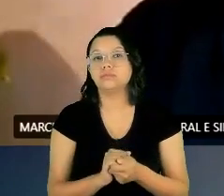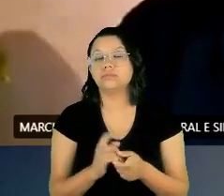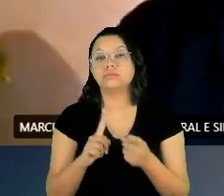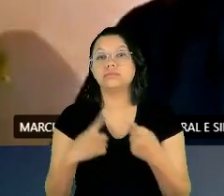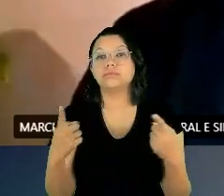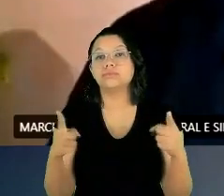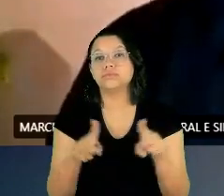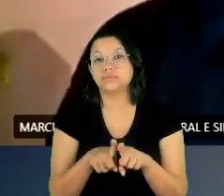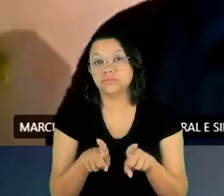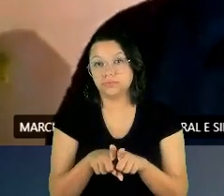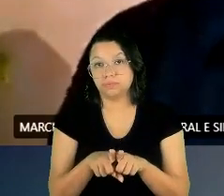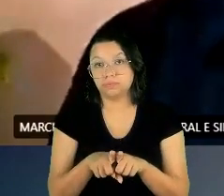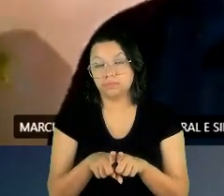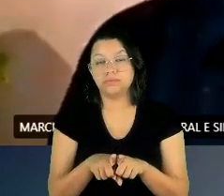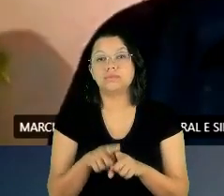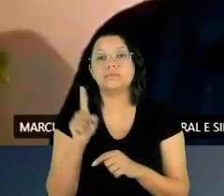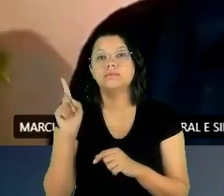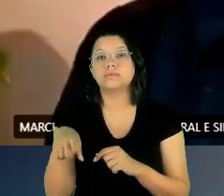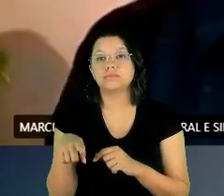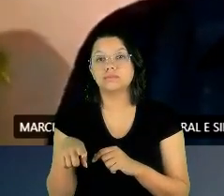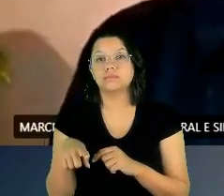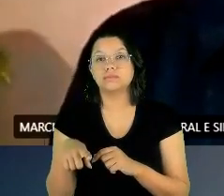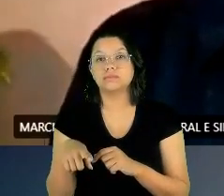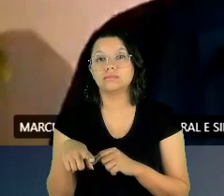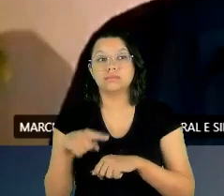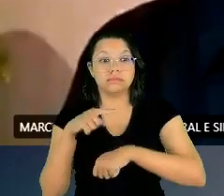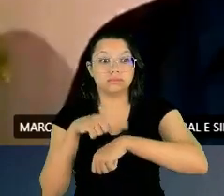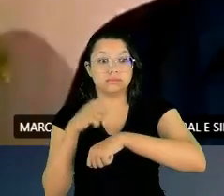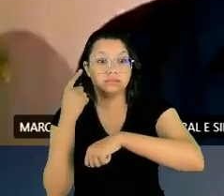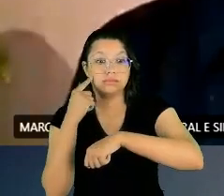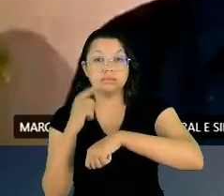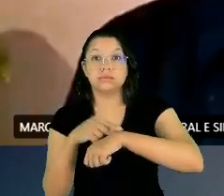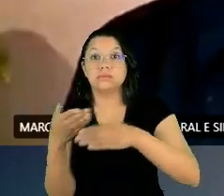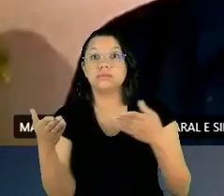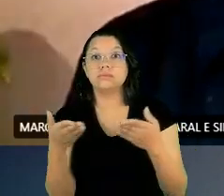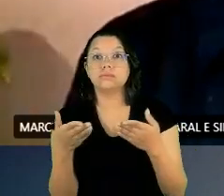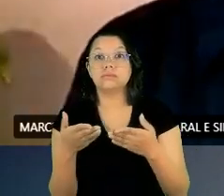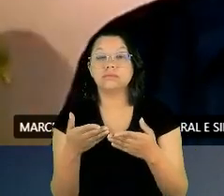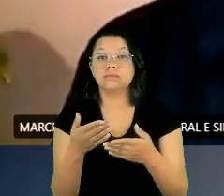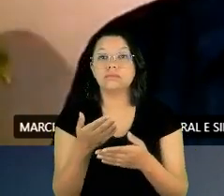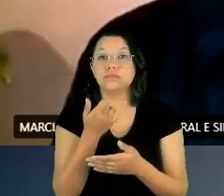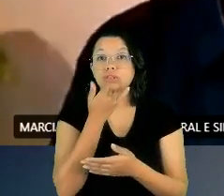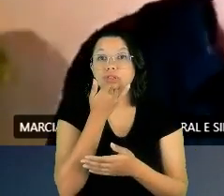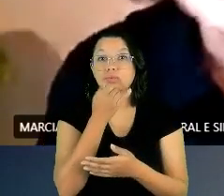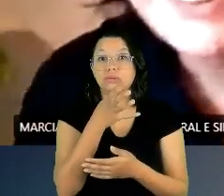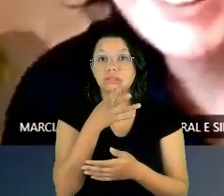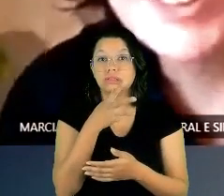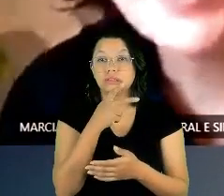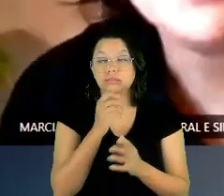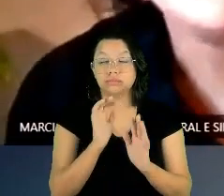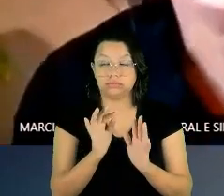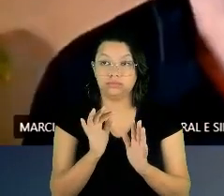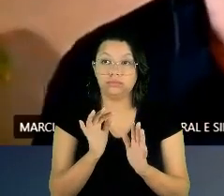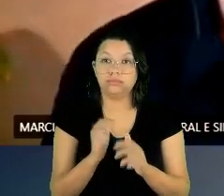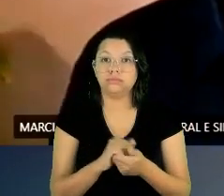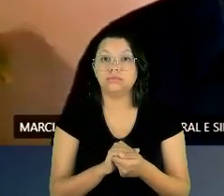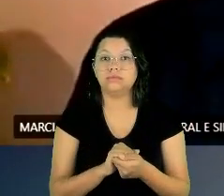relacionado à ocitocina, mas também ele é nossa, agora que eu vi o horário, gente, eu estou me delongando